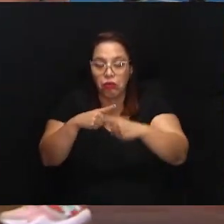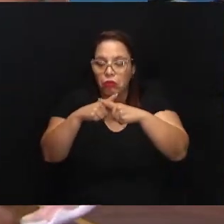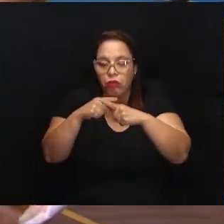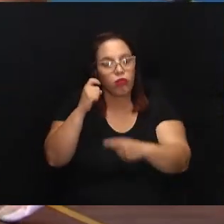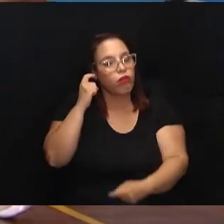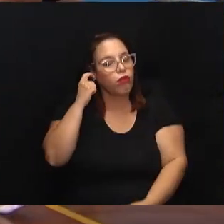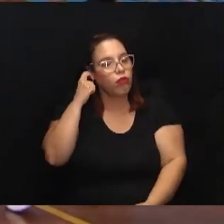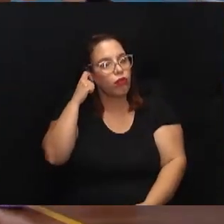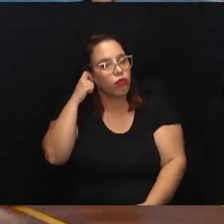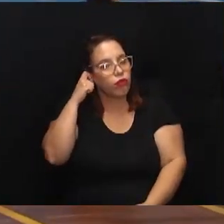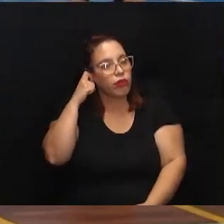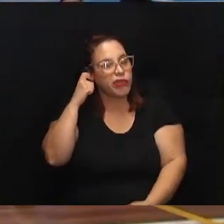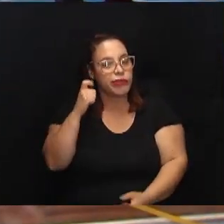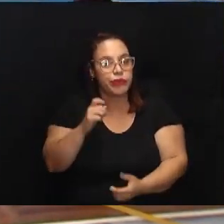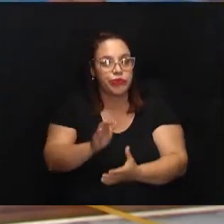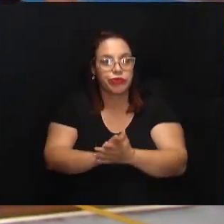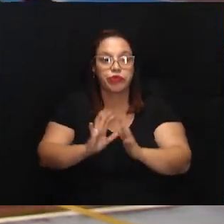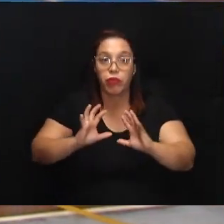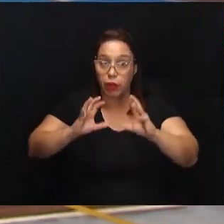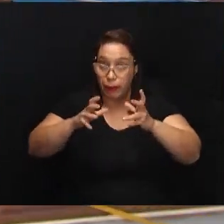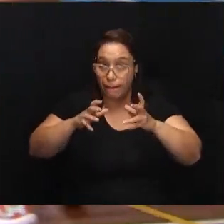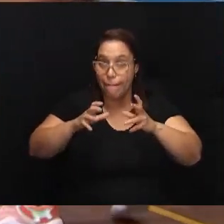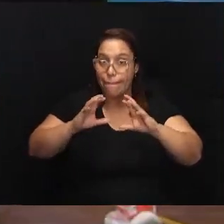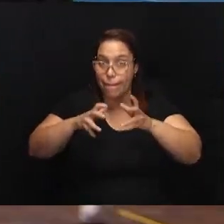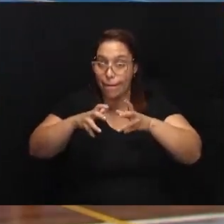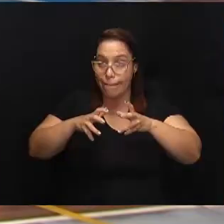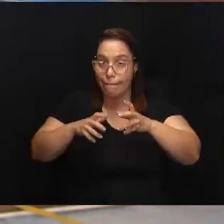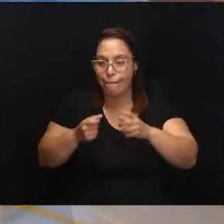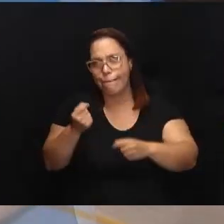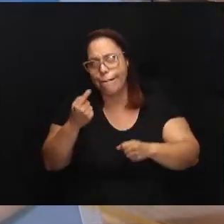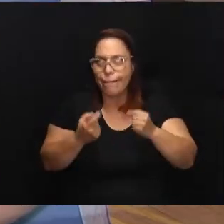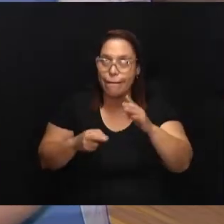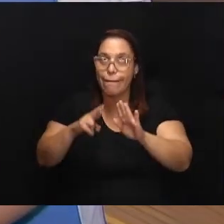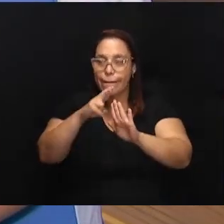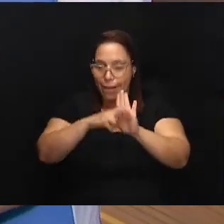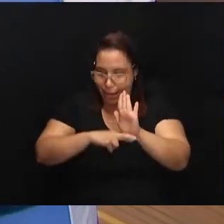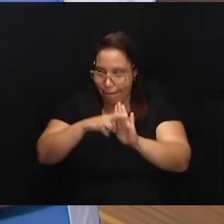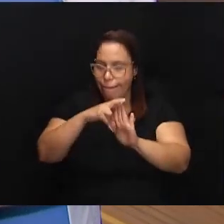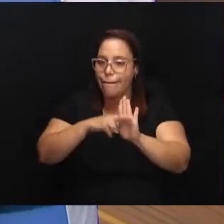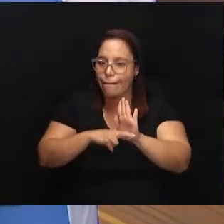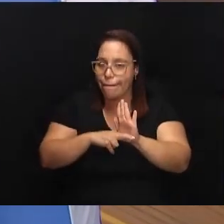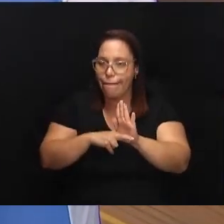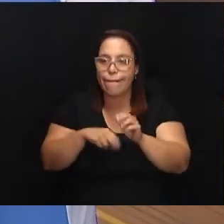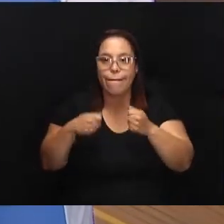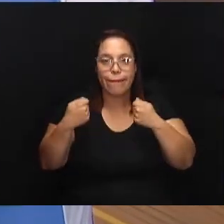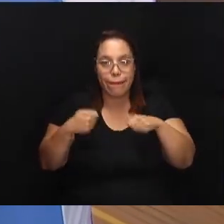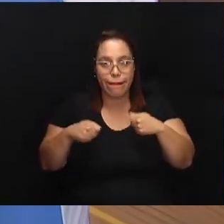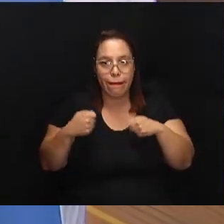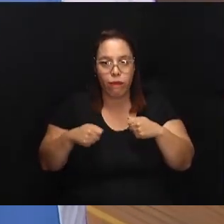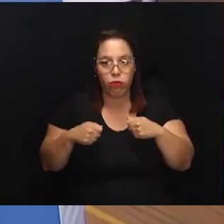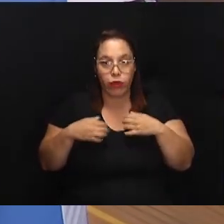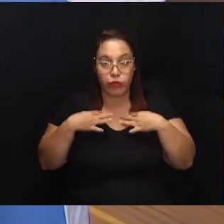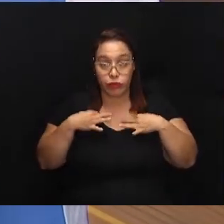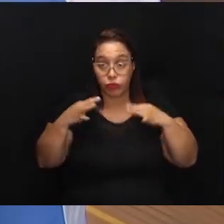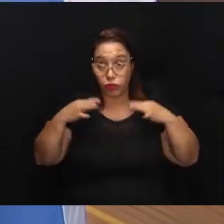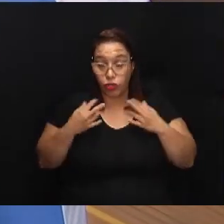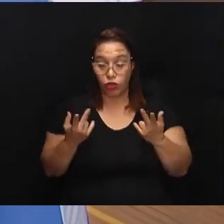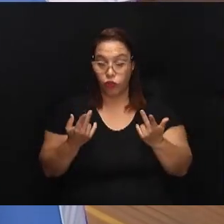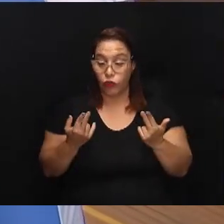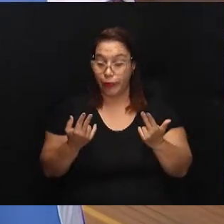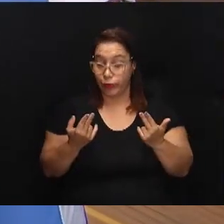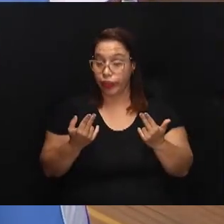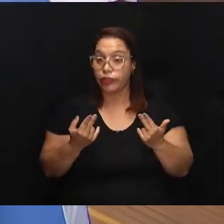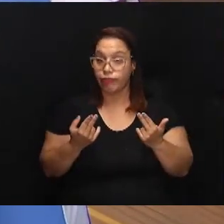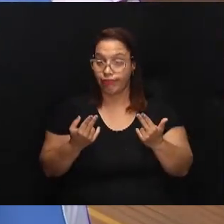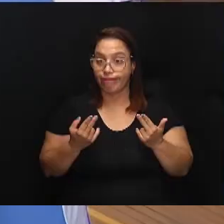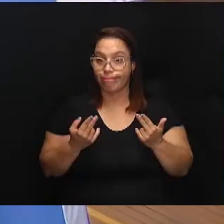as partidas? Nas partidas, tem algumas regrinhas, né? Eles precisam estar uniforme igual,